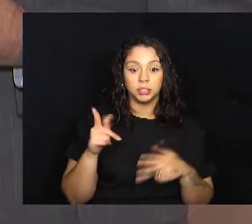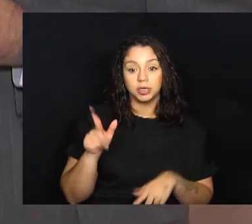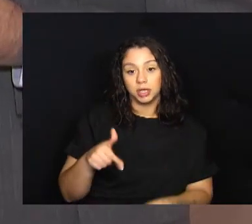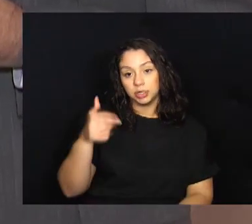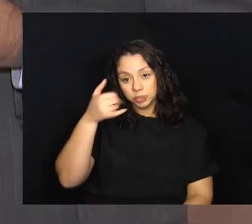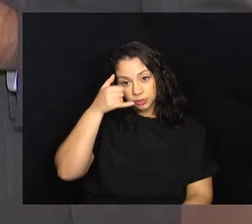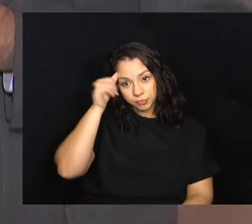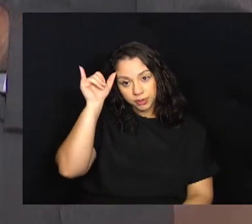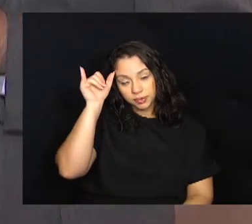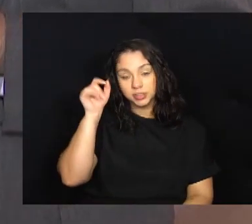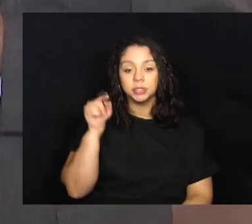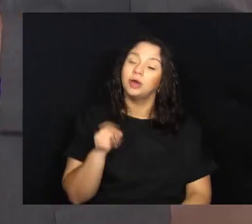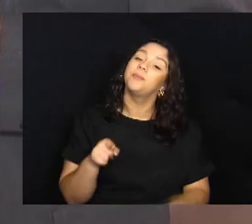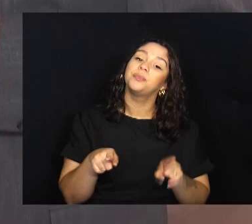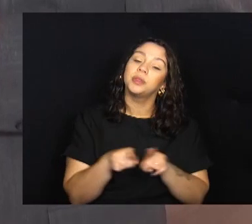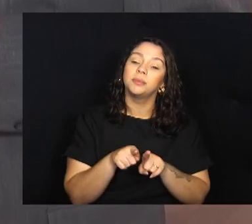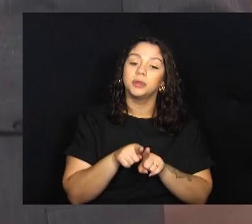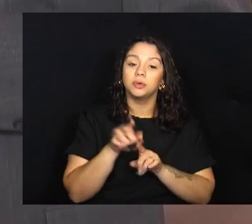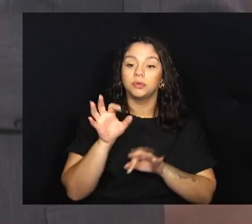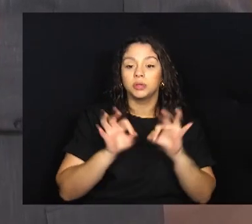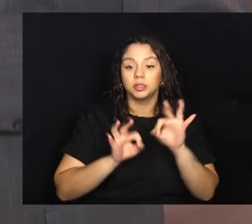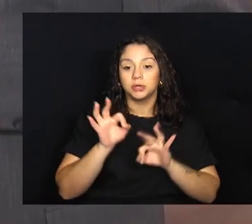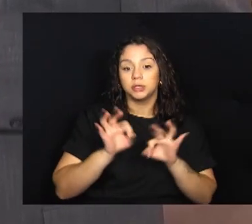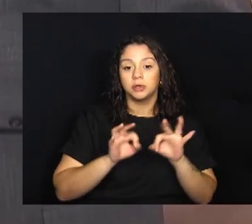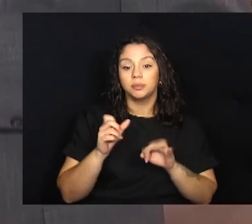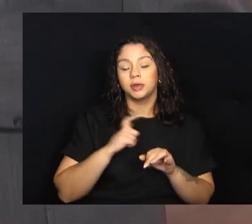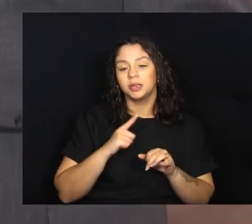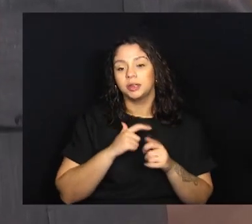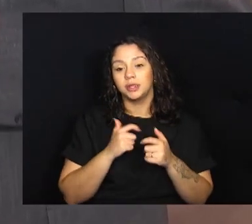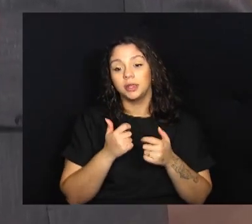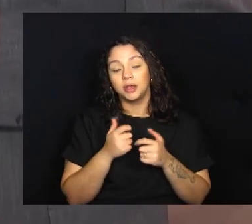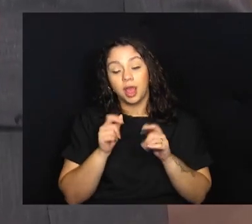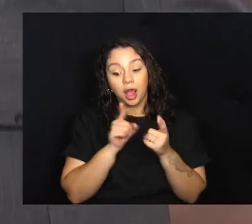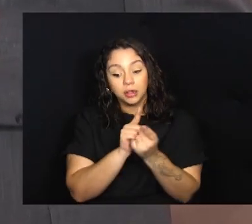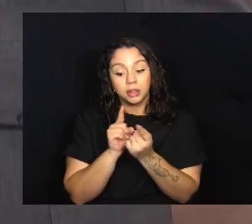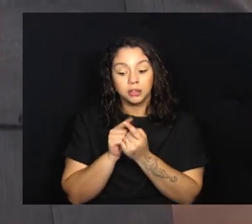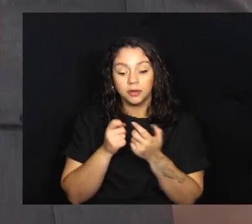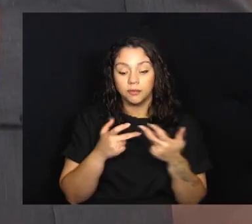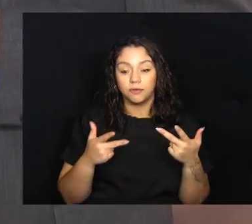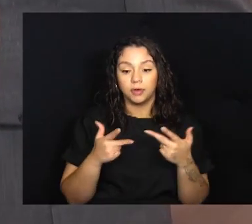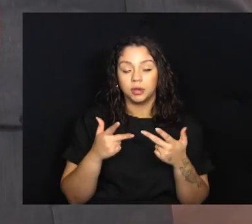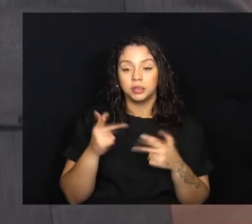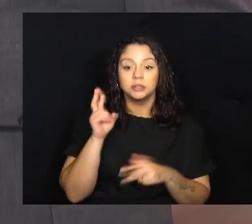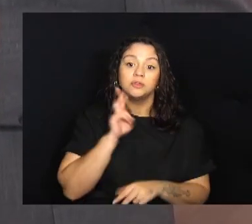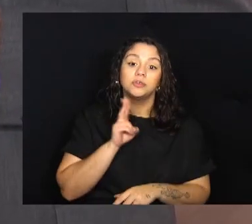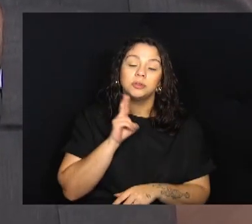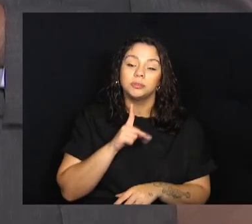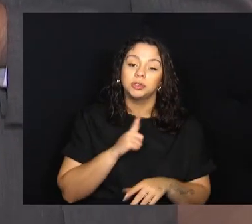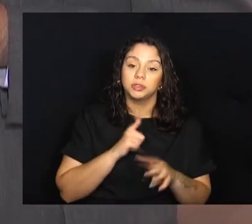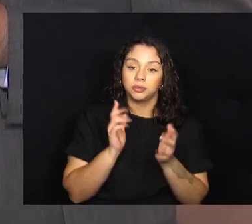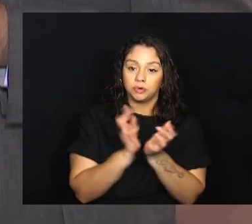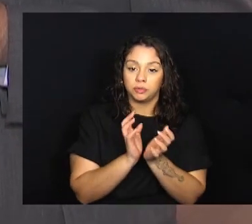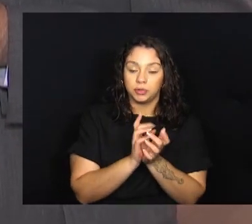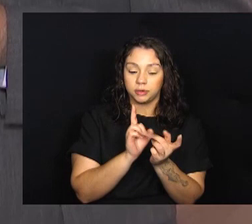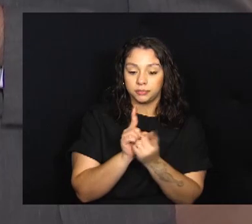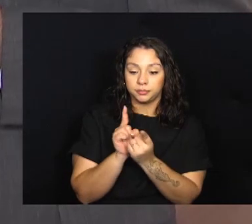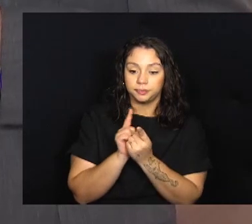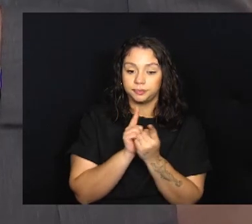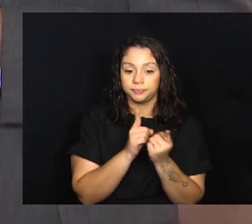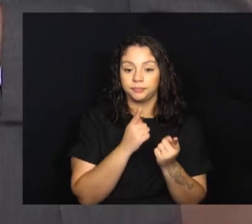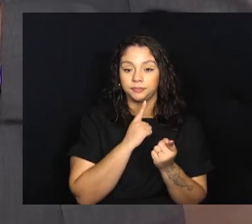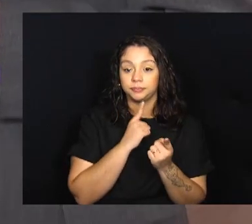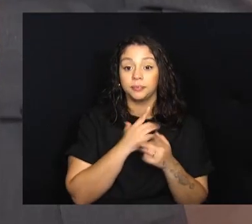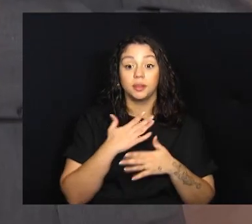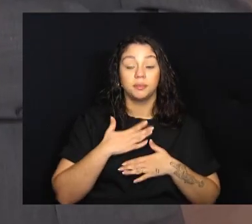prevenção e até a organização para atender múltiplas vítimas, que a gente tem em Campinas comitê que cuida do atendimento de múltiplas vítimas, mas na